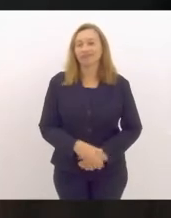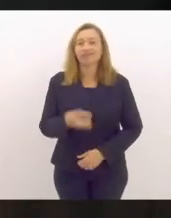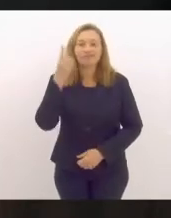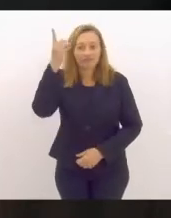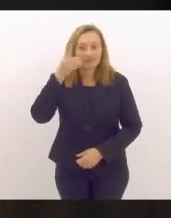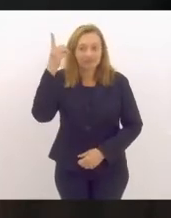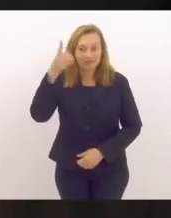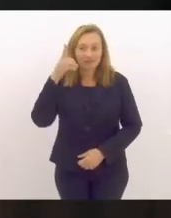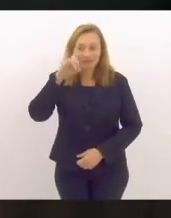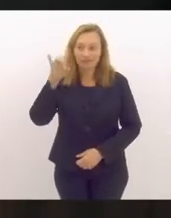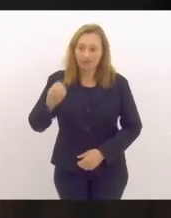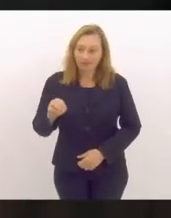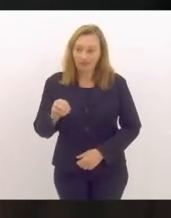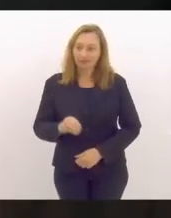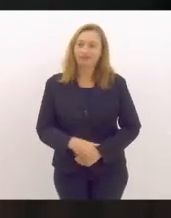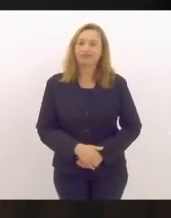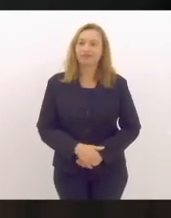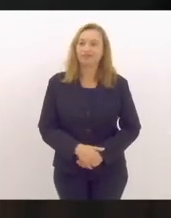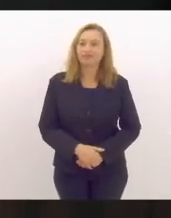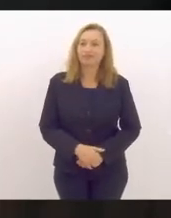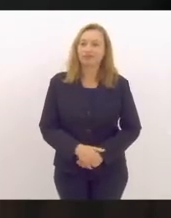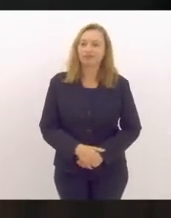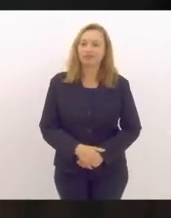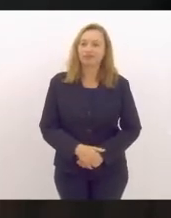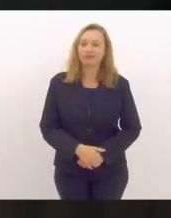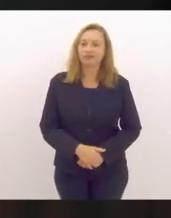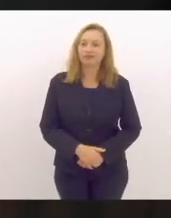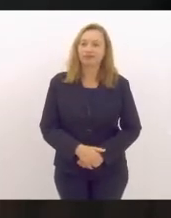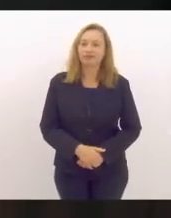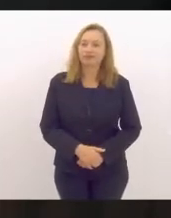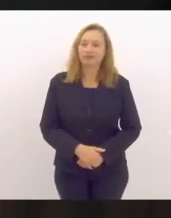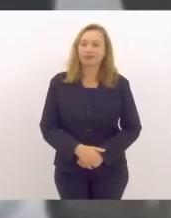deputado Dionísio Lins.